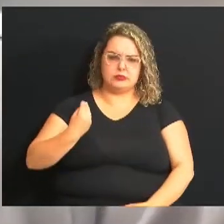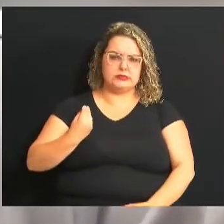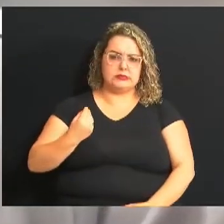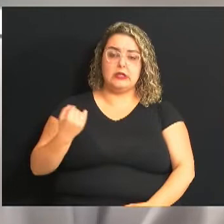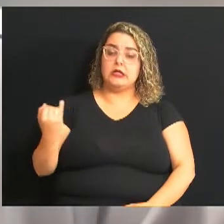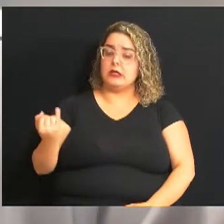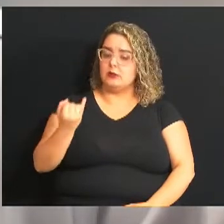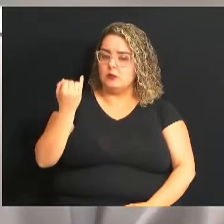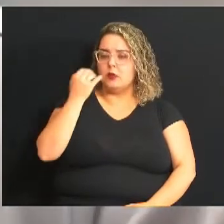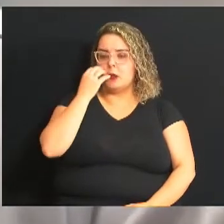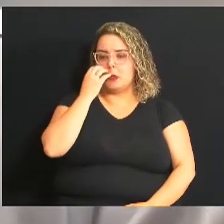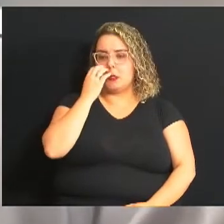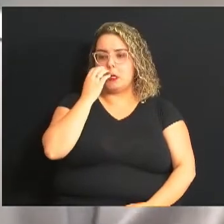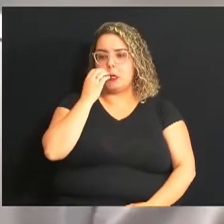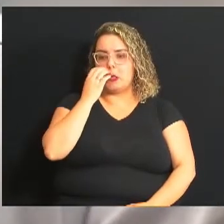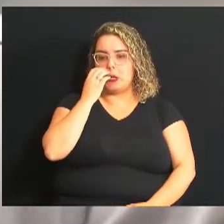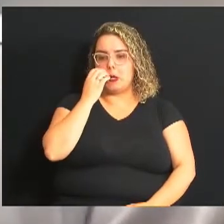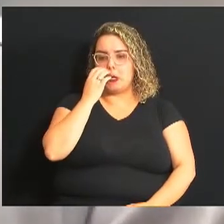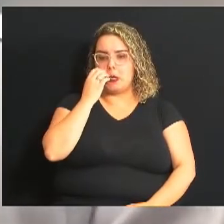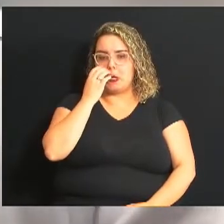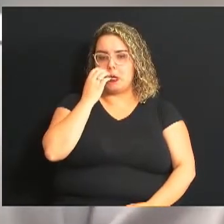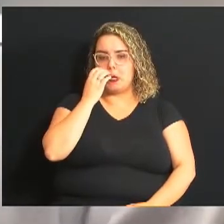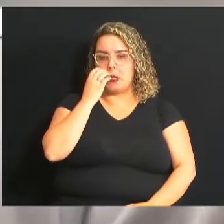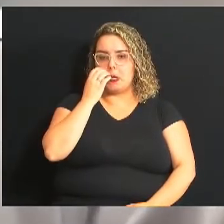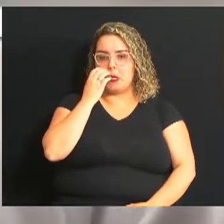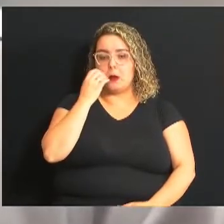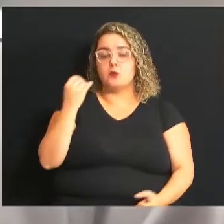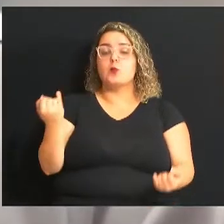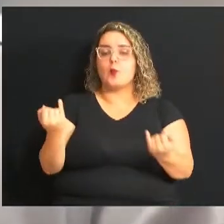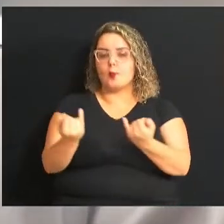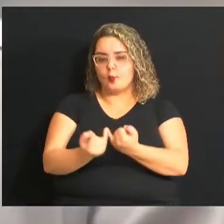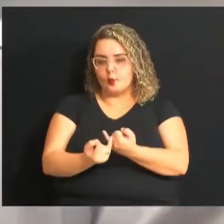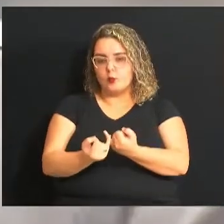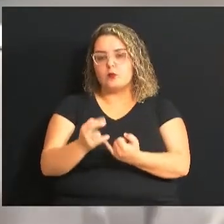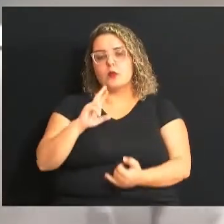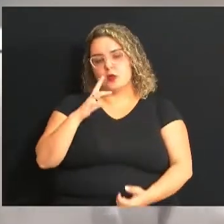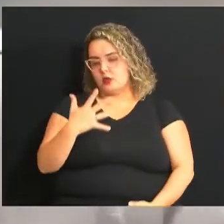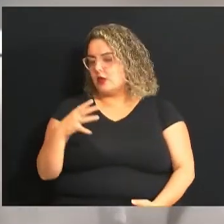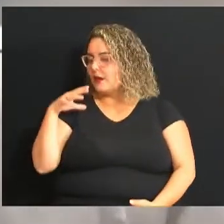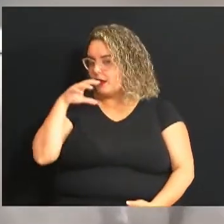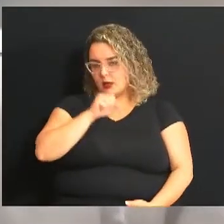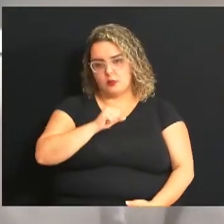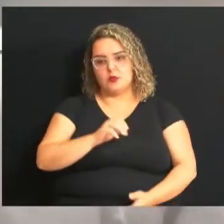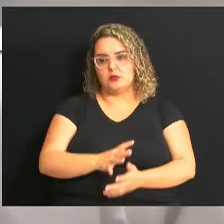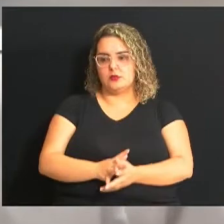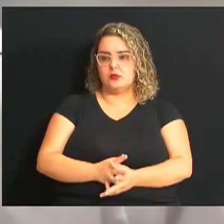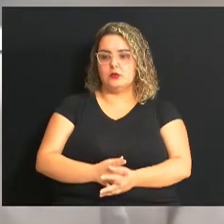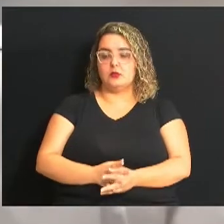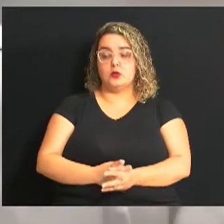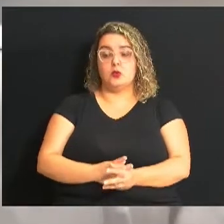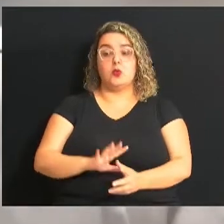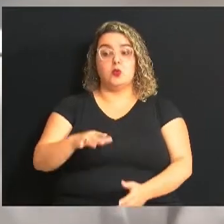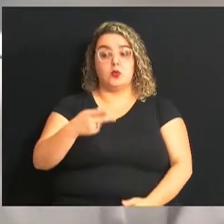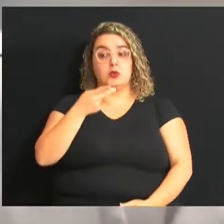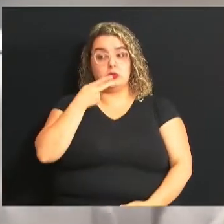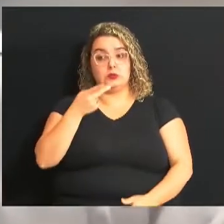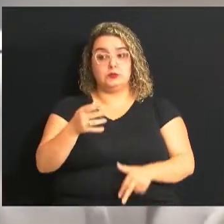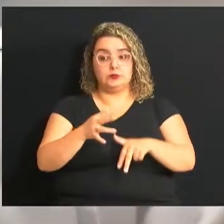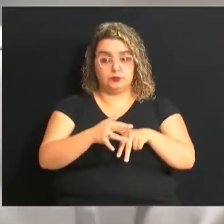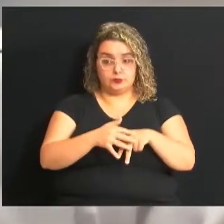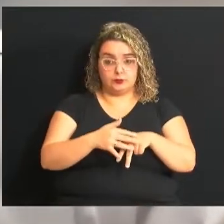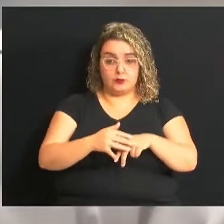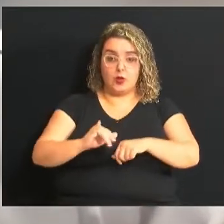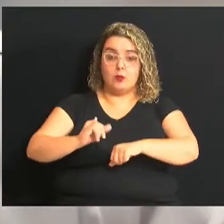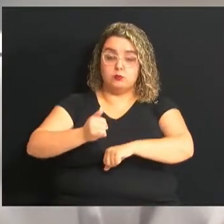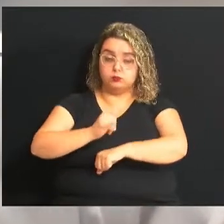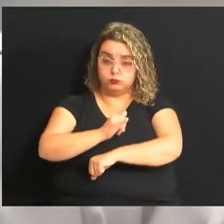importante. Então, realmente, a recuperação, o emagrecimento, o resultado é muito rápido. Quando nós falamos do paciente obeso